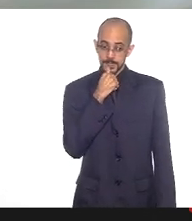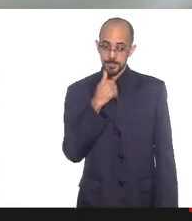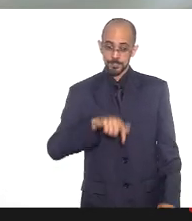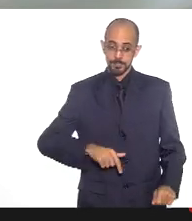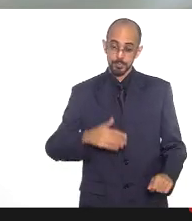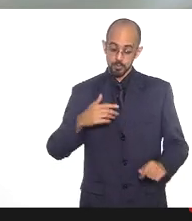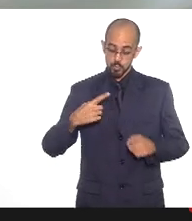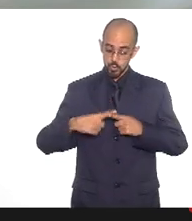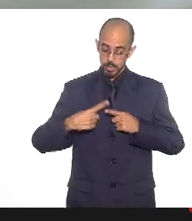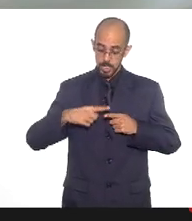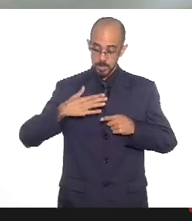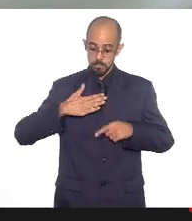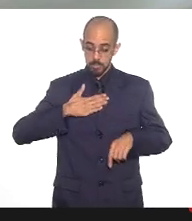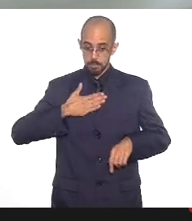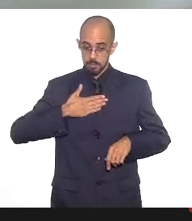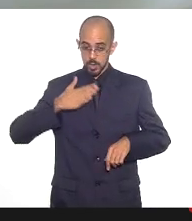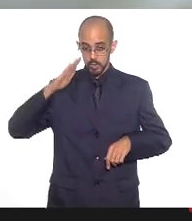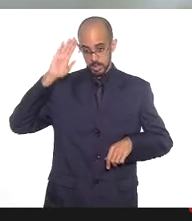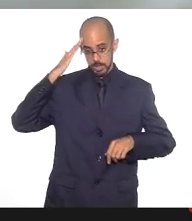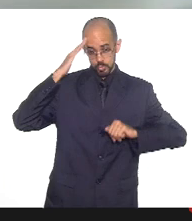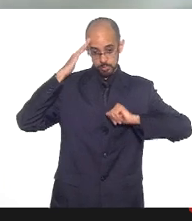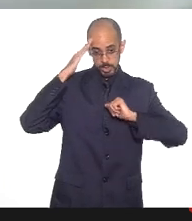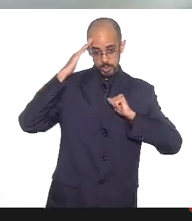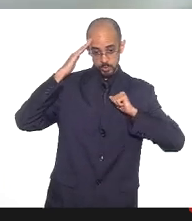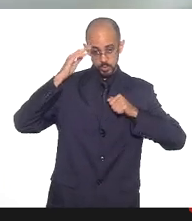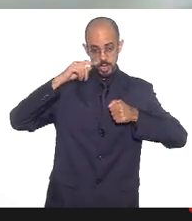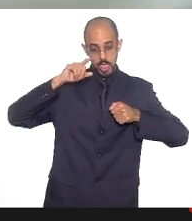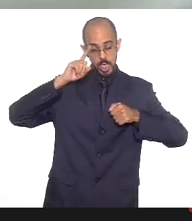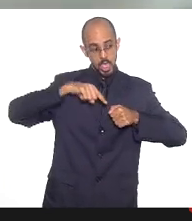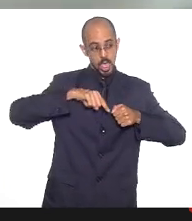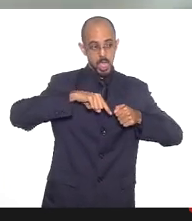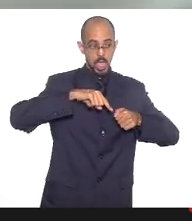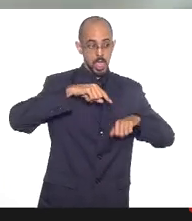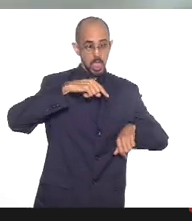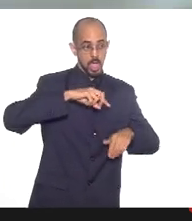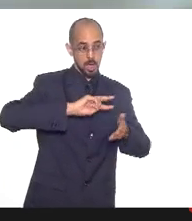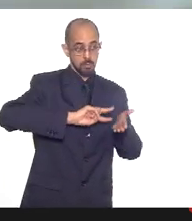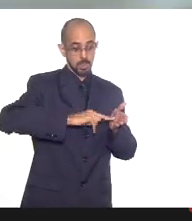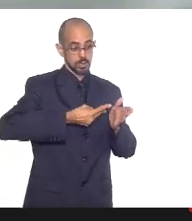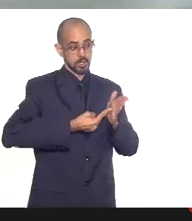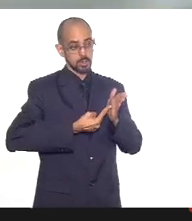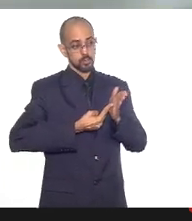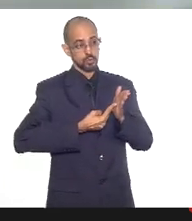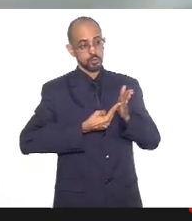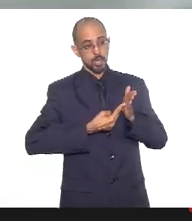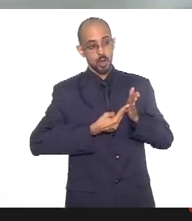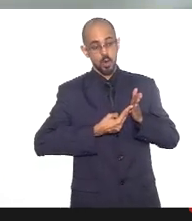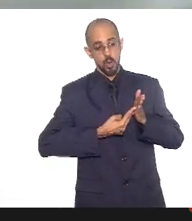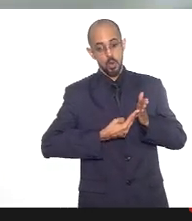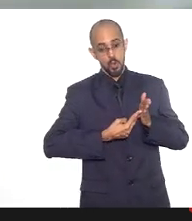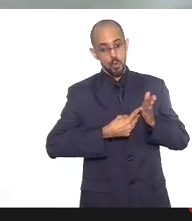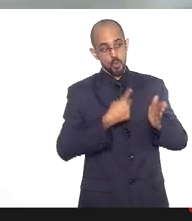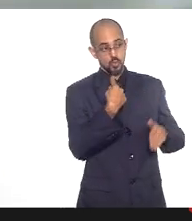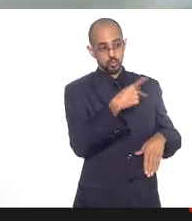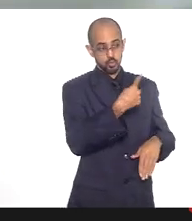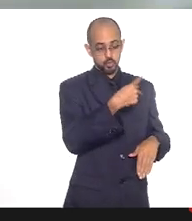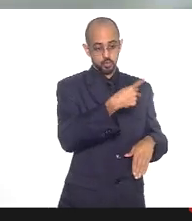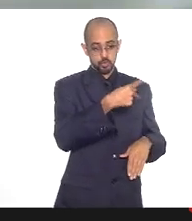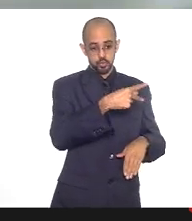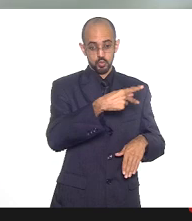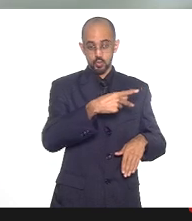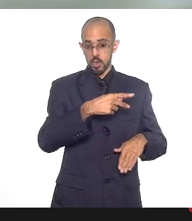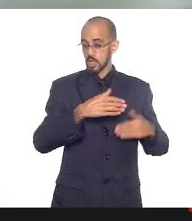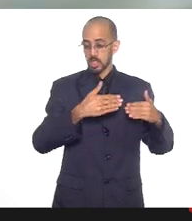meu entendimento, essa é uma interpretação do doutor Gadelha que não está